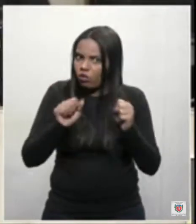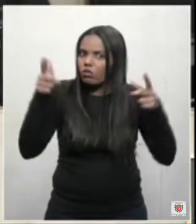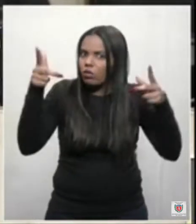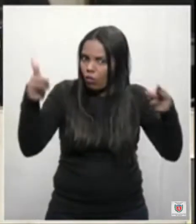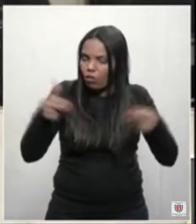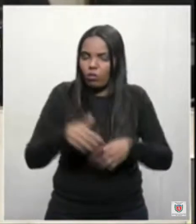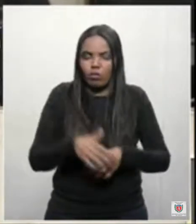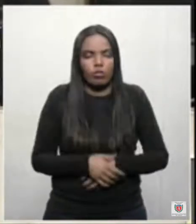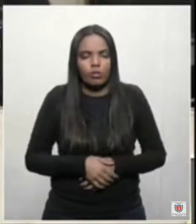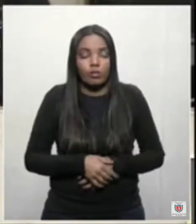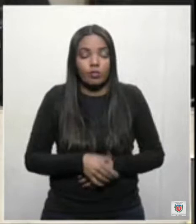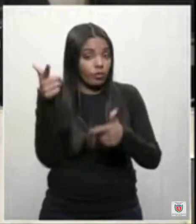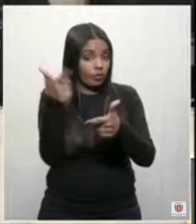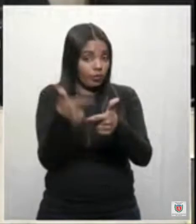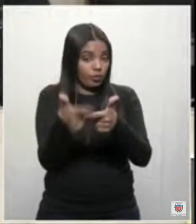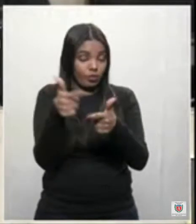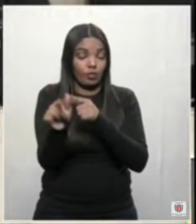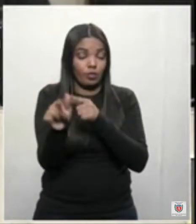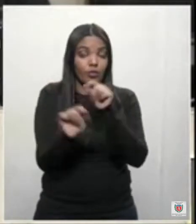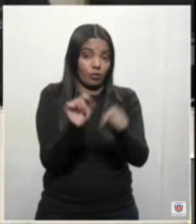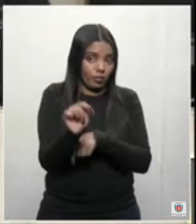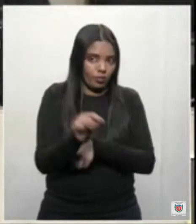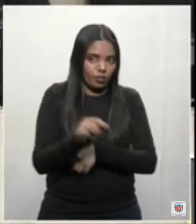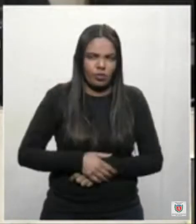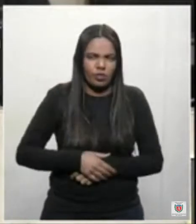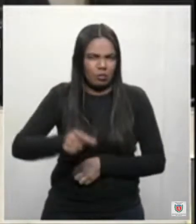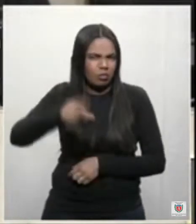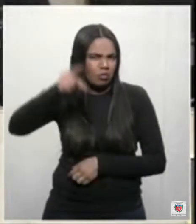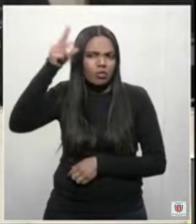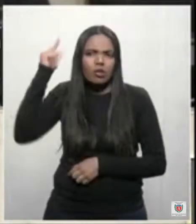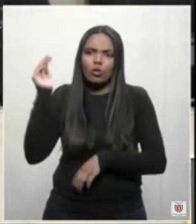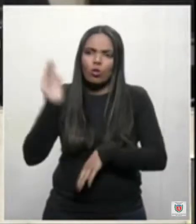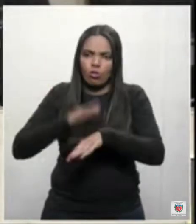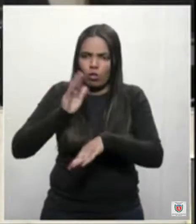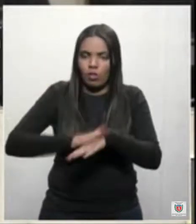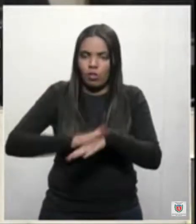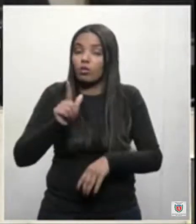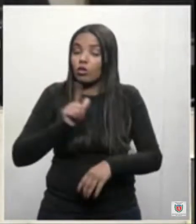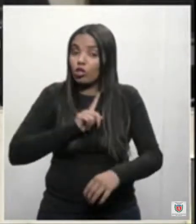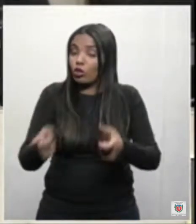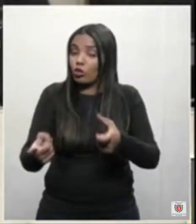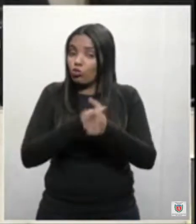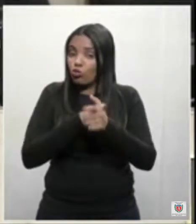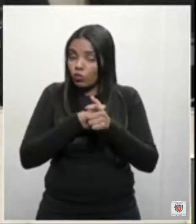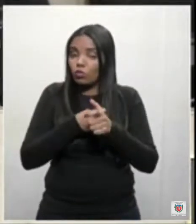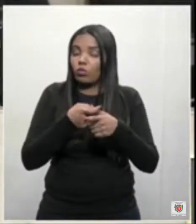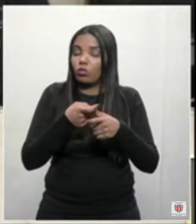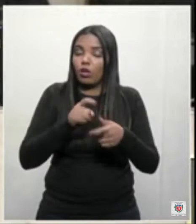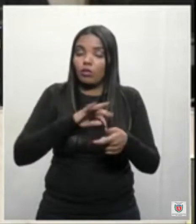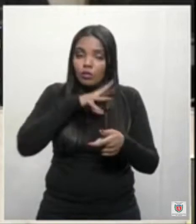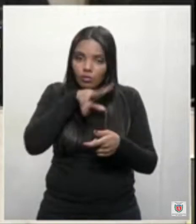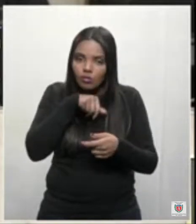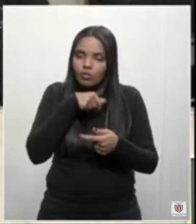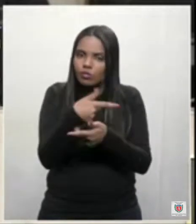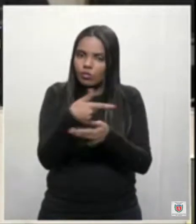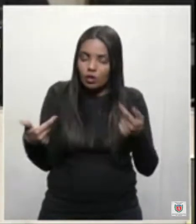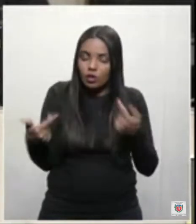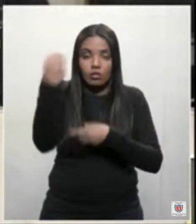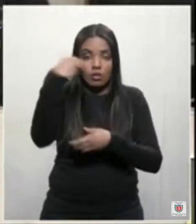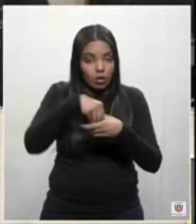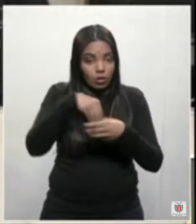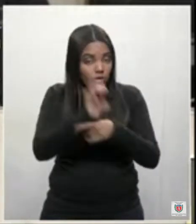que naquele momento nós tínhamos uma possibilidade enorme de endividamento fiscal por parte dos